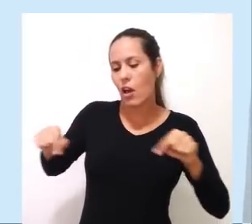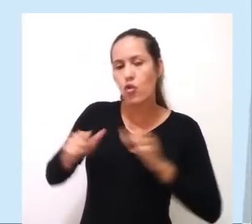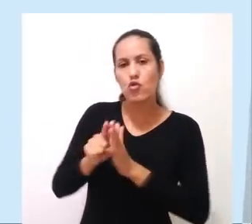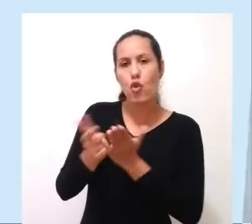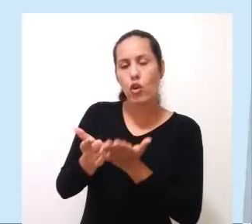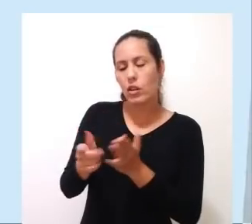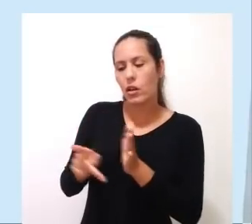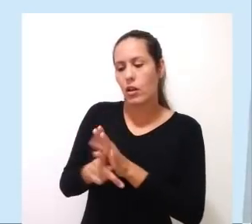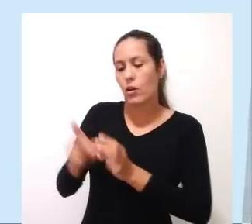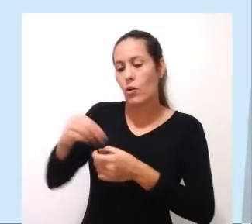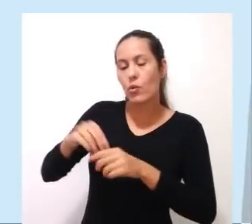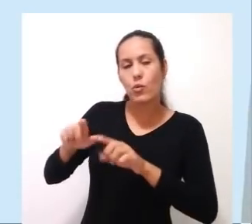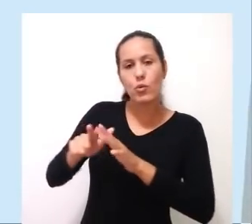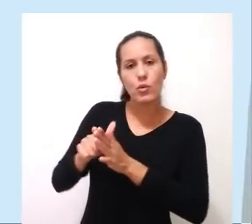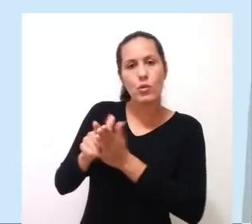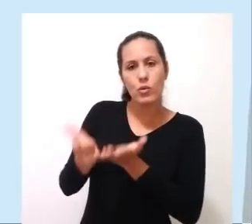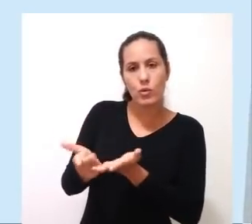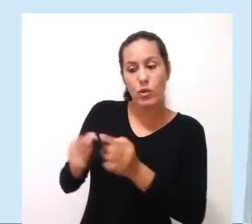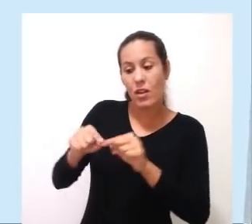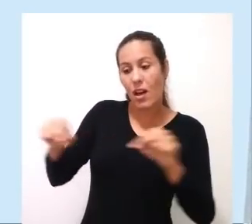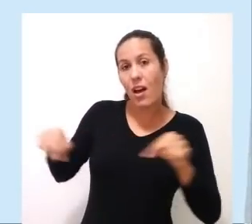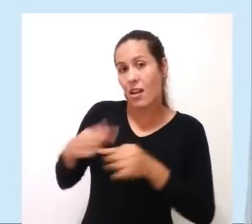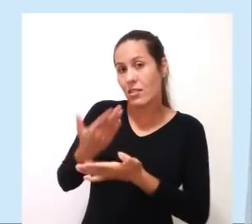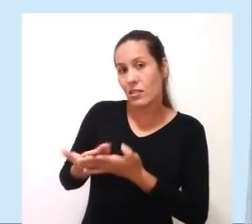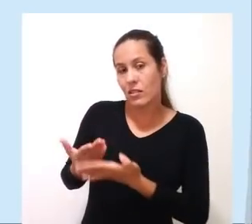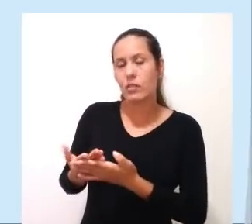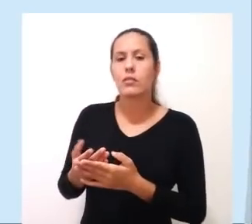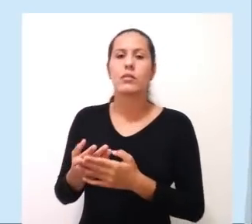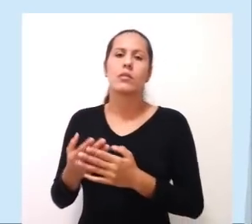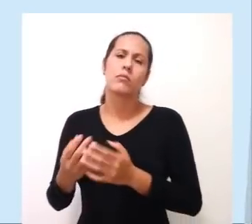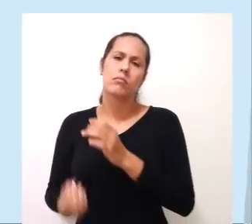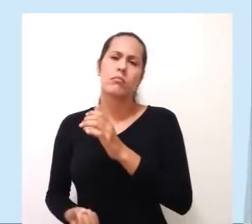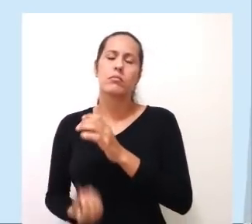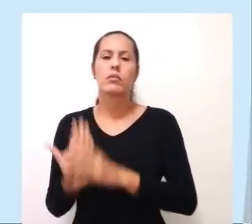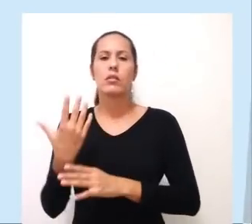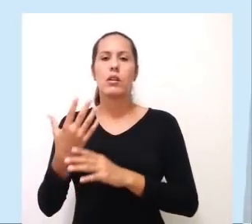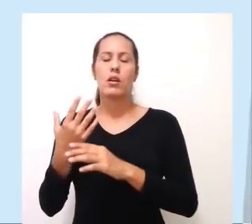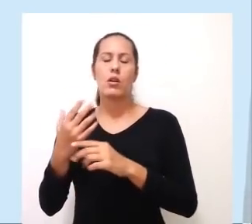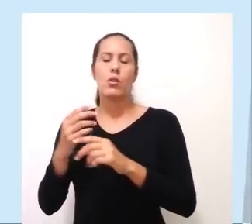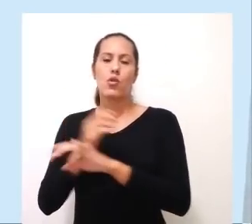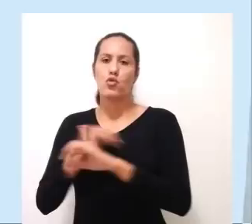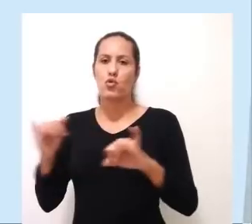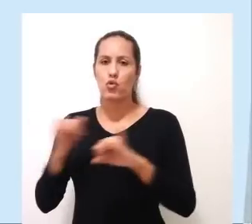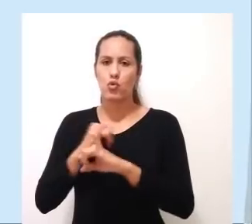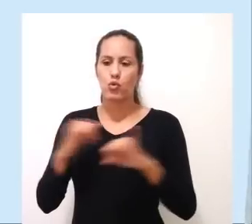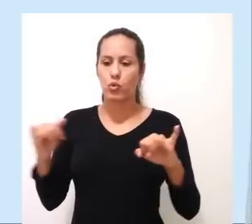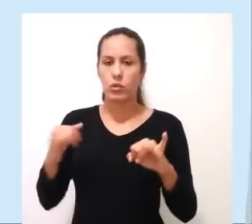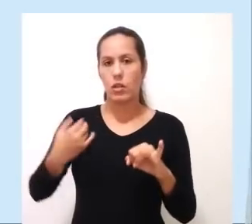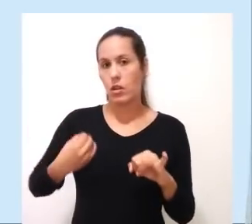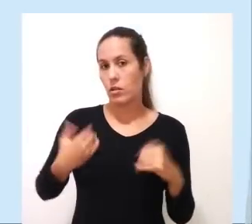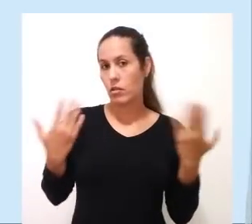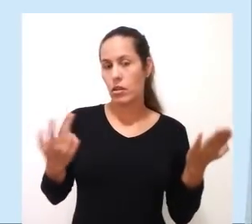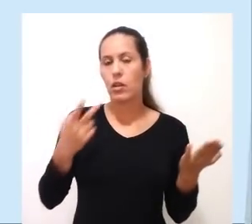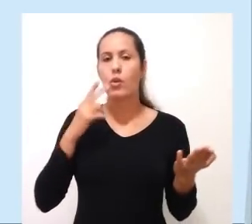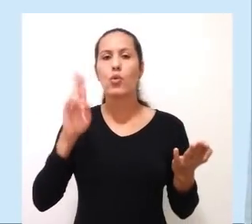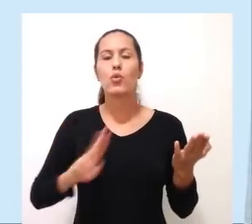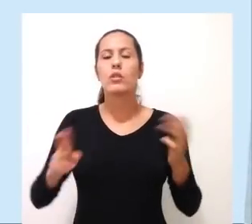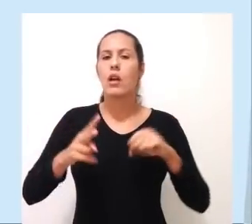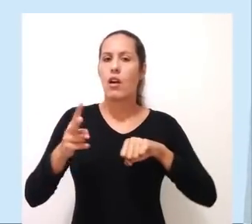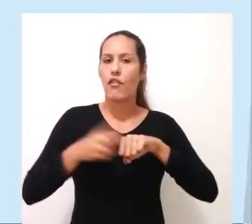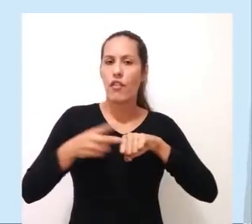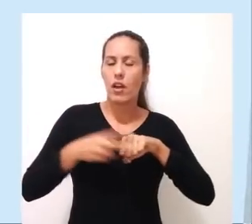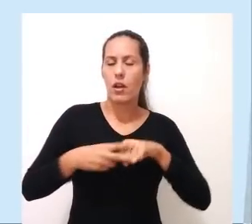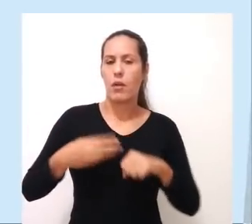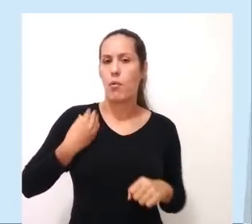sala. Então vamos lá, vamos treinar, fazer uma notícia. Vamos fazer uma notícia, minha gente. Fazemos uma notícia utilizando o verbo